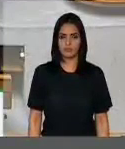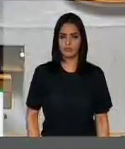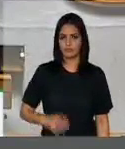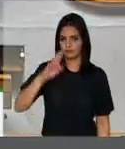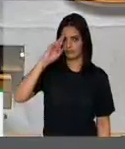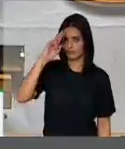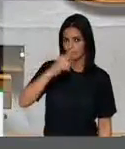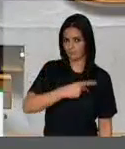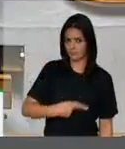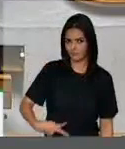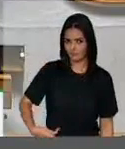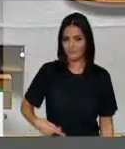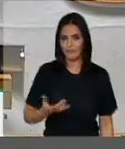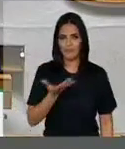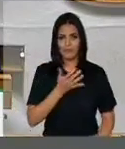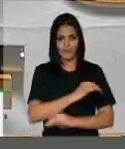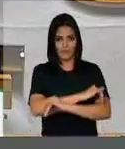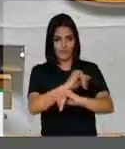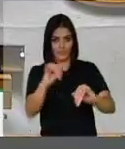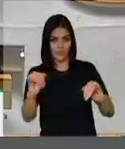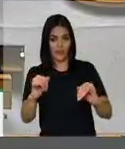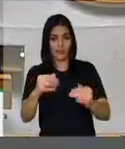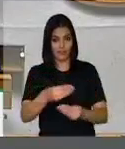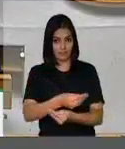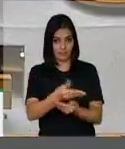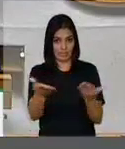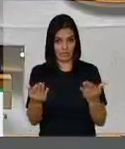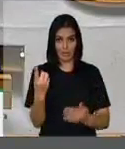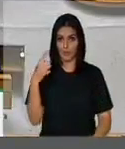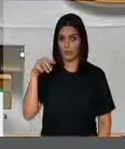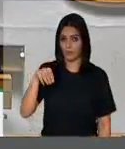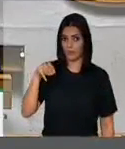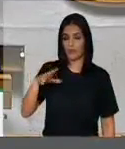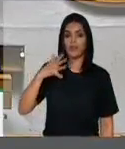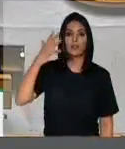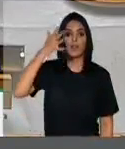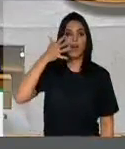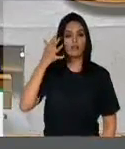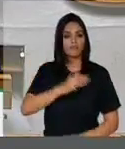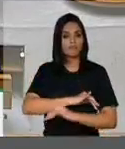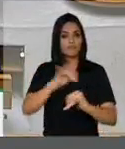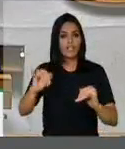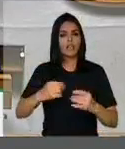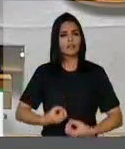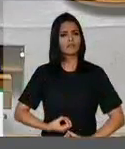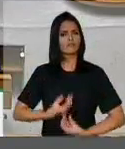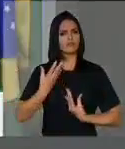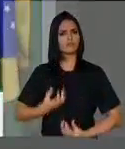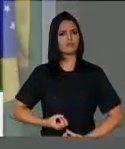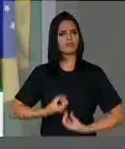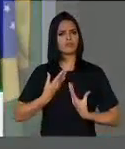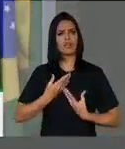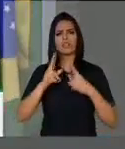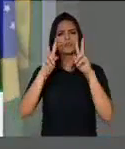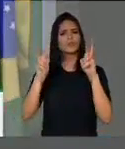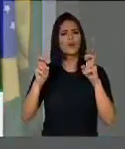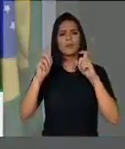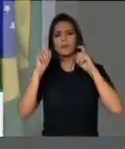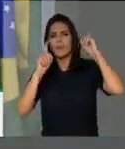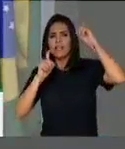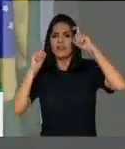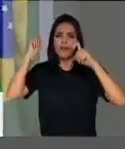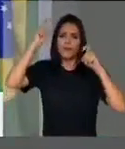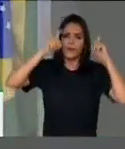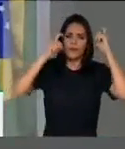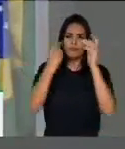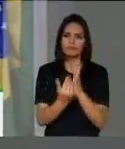Senhor presidente, eu quero dar como lido o meu pronunciamento que externa a preocupação com o aumento do